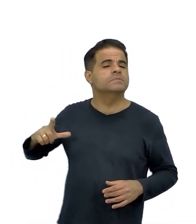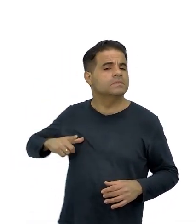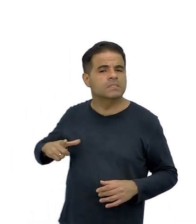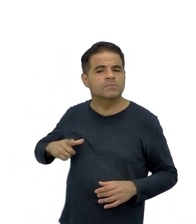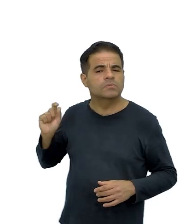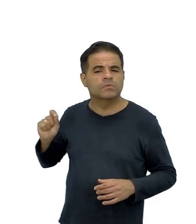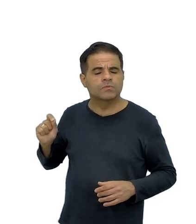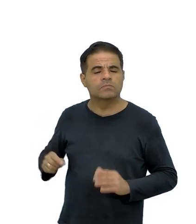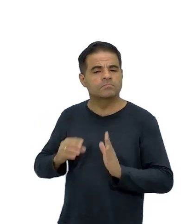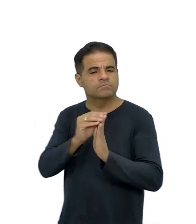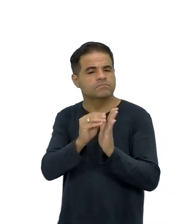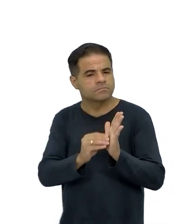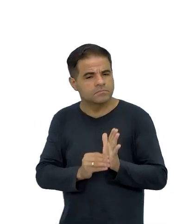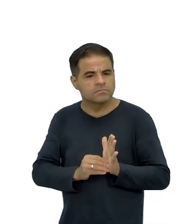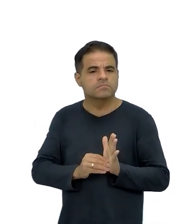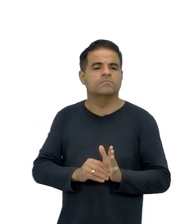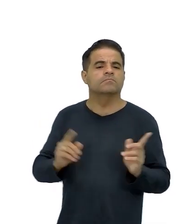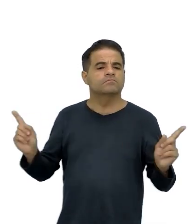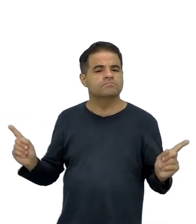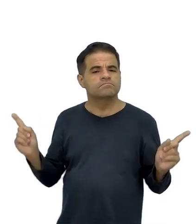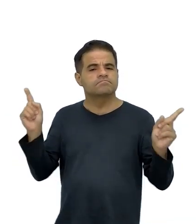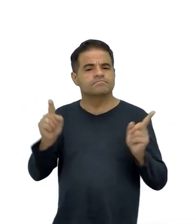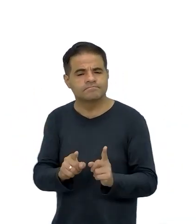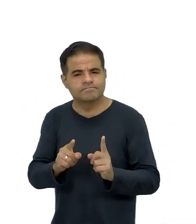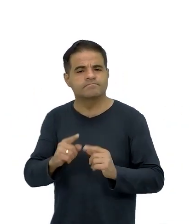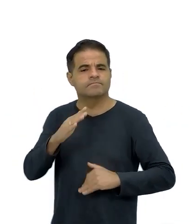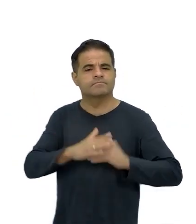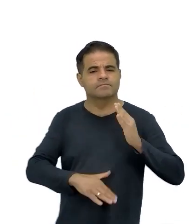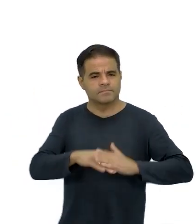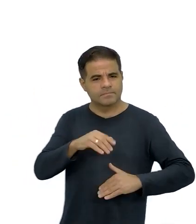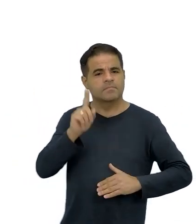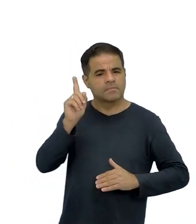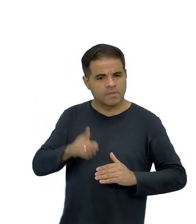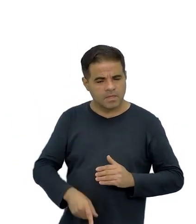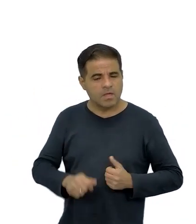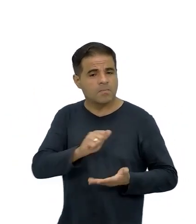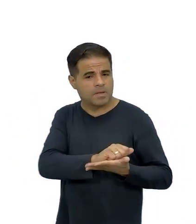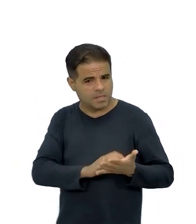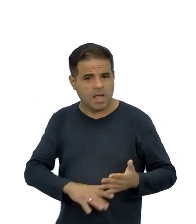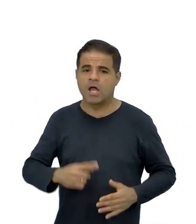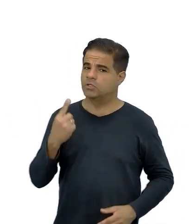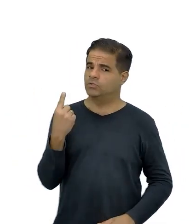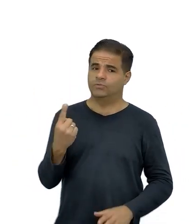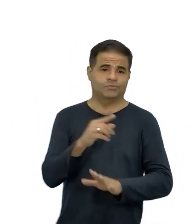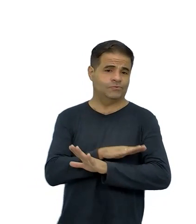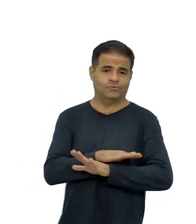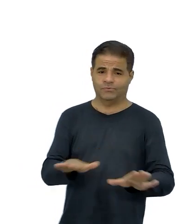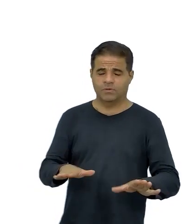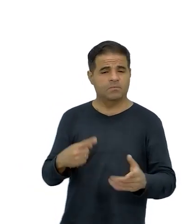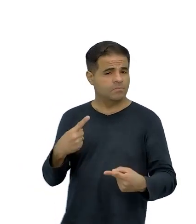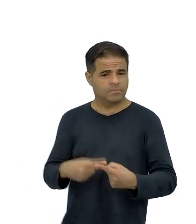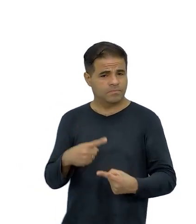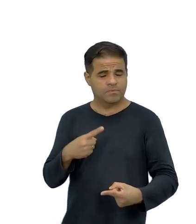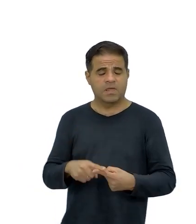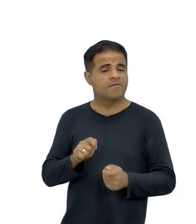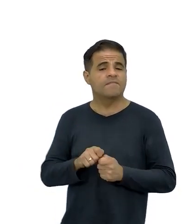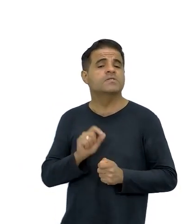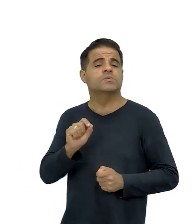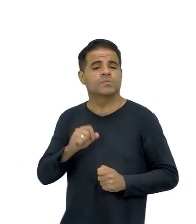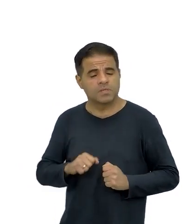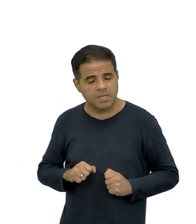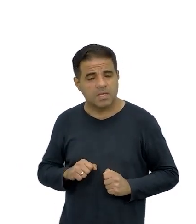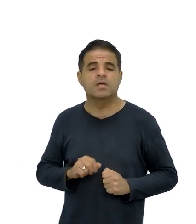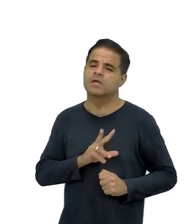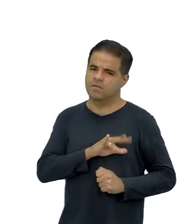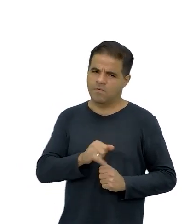aqui pontuando um trecho de uma lenda. É uma atividade só, mas ela é bem densa. Por quê? O que eles farão? Eles